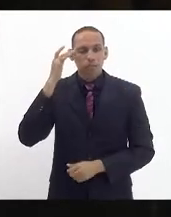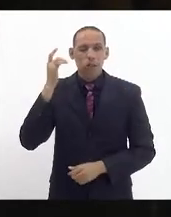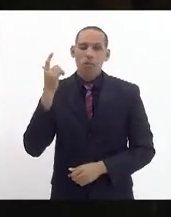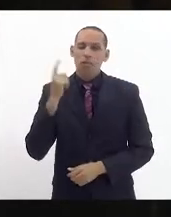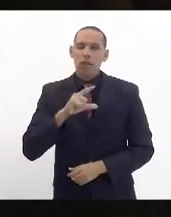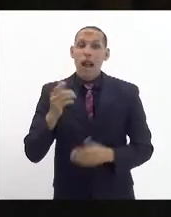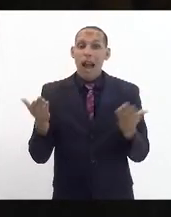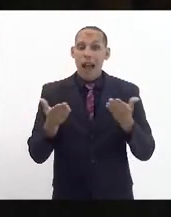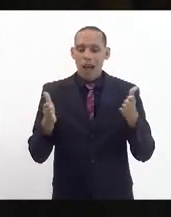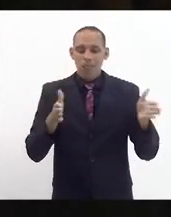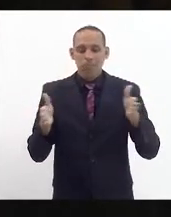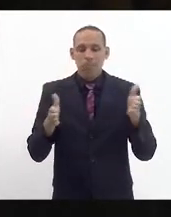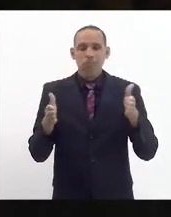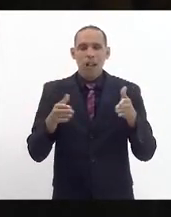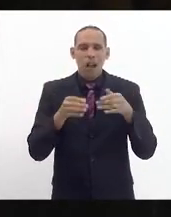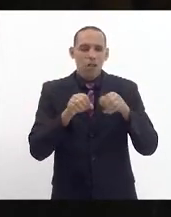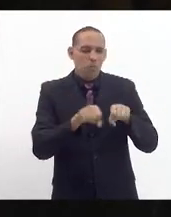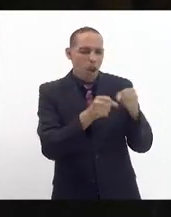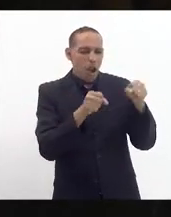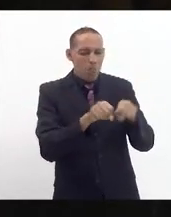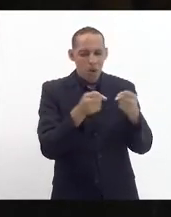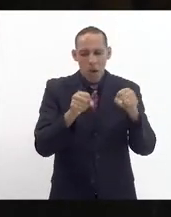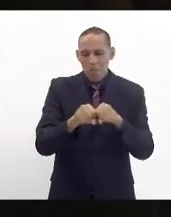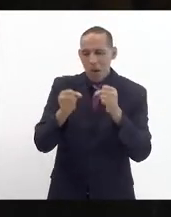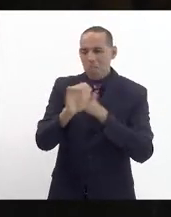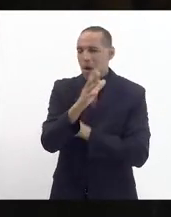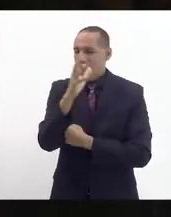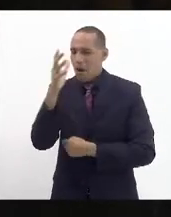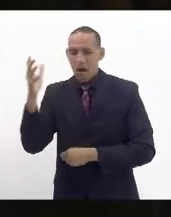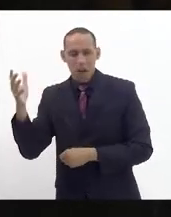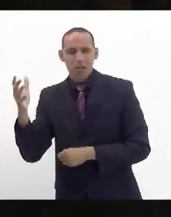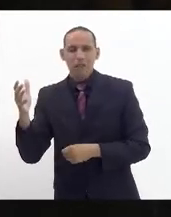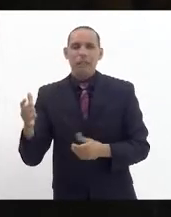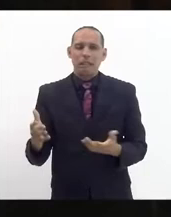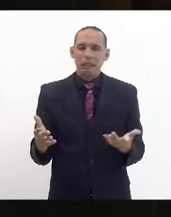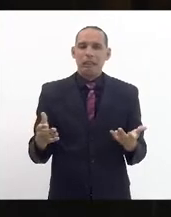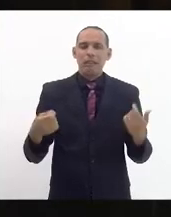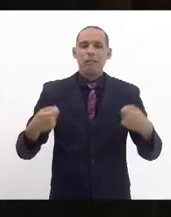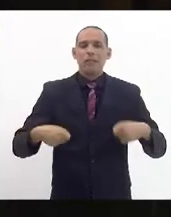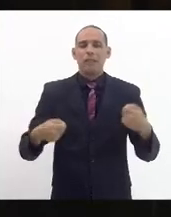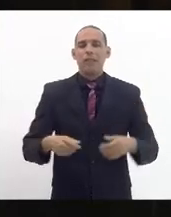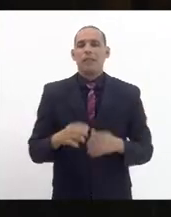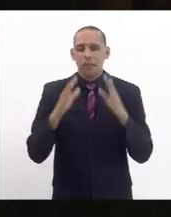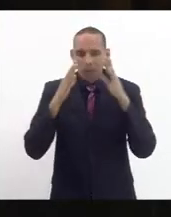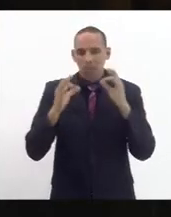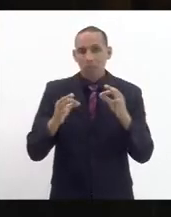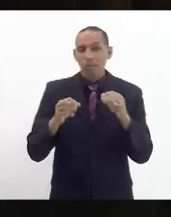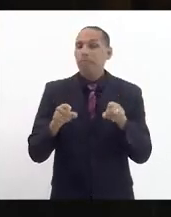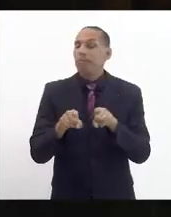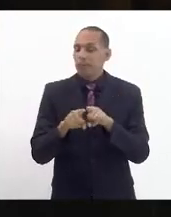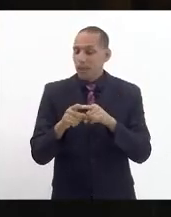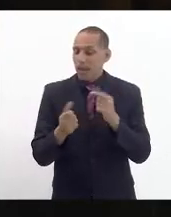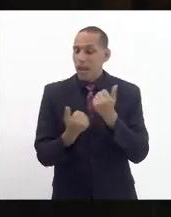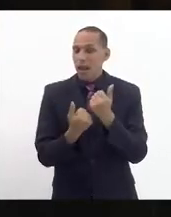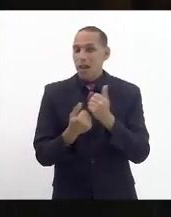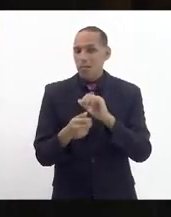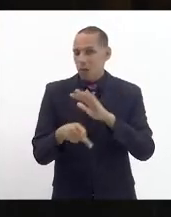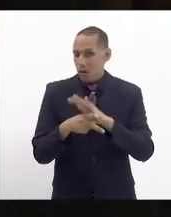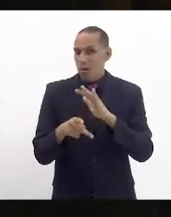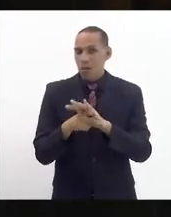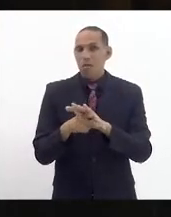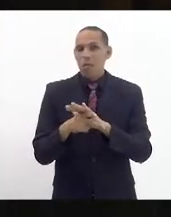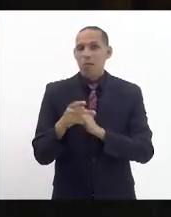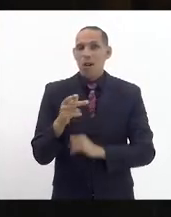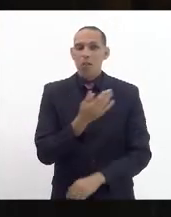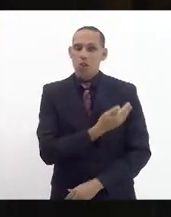de devastação, devastação ambiental, inclusive apoiada no governo federal com Bolsonaro